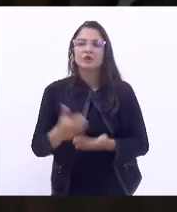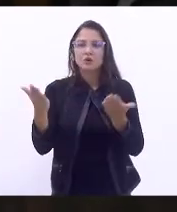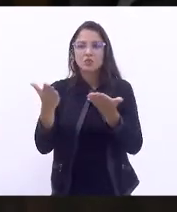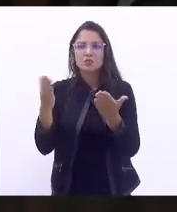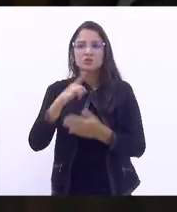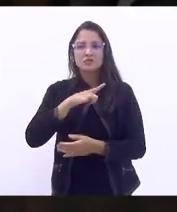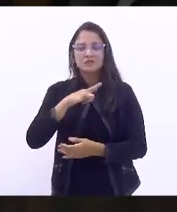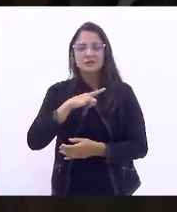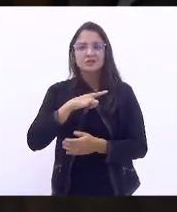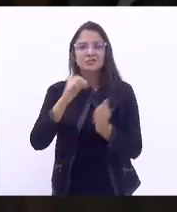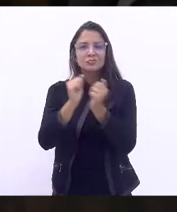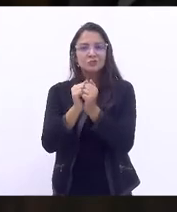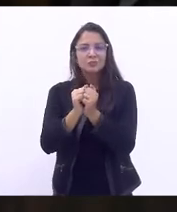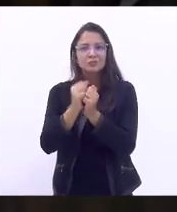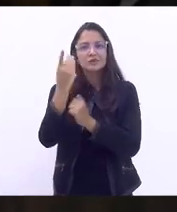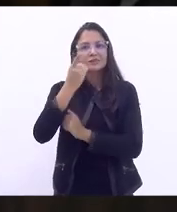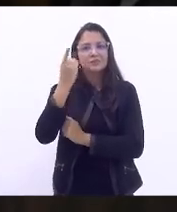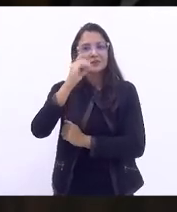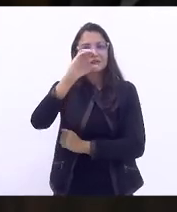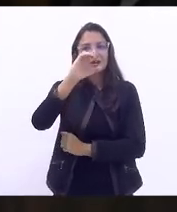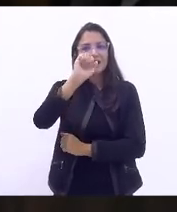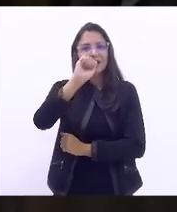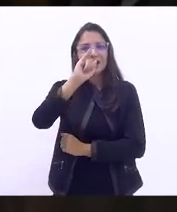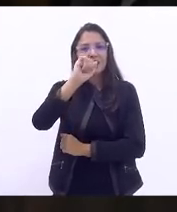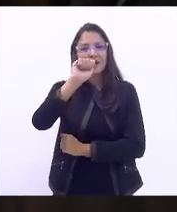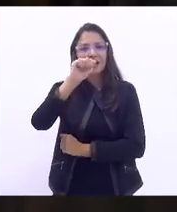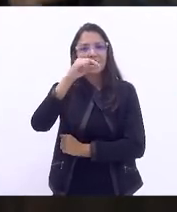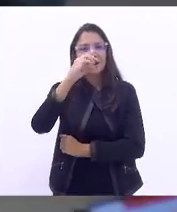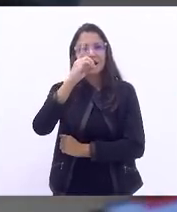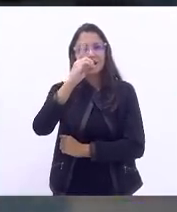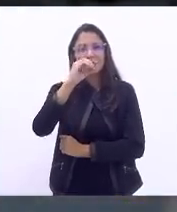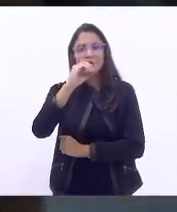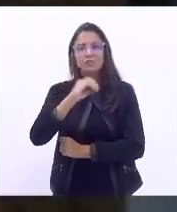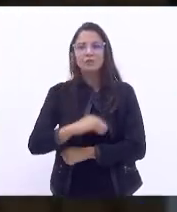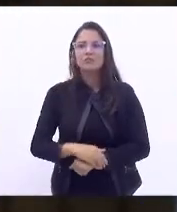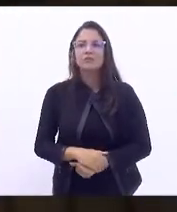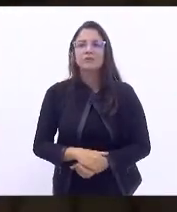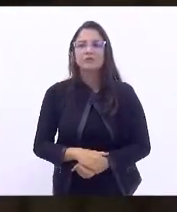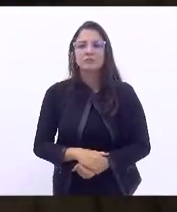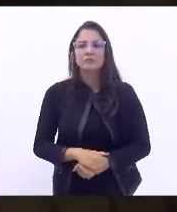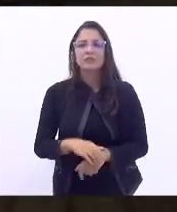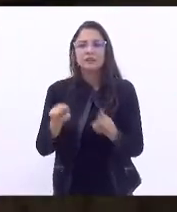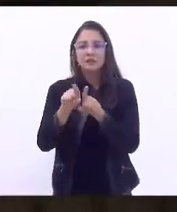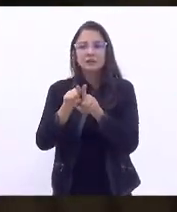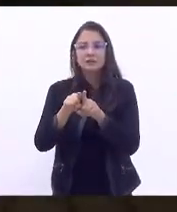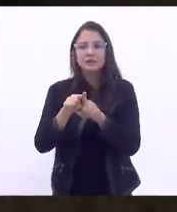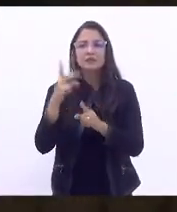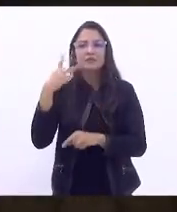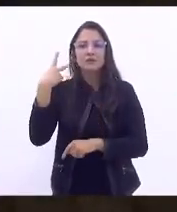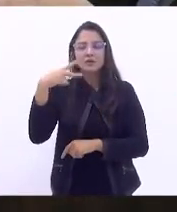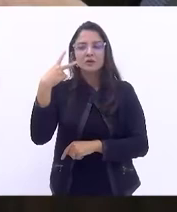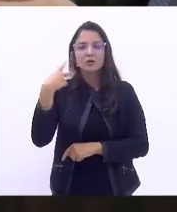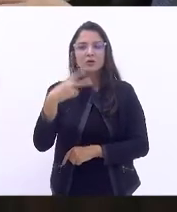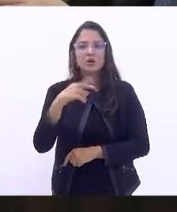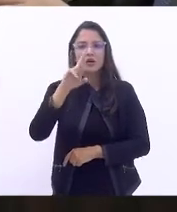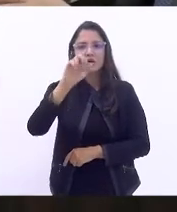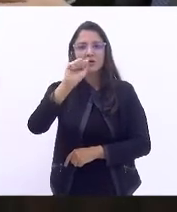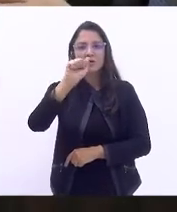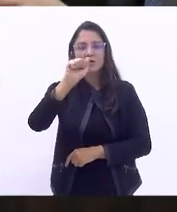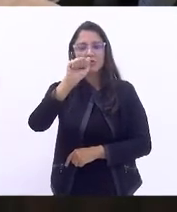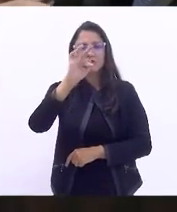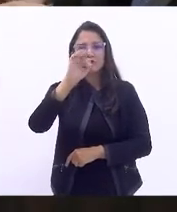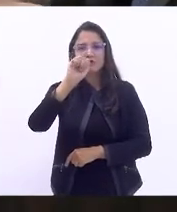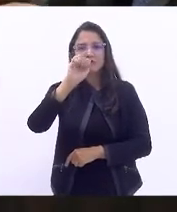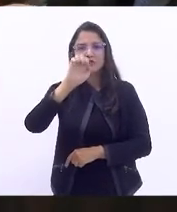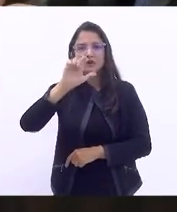Caiadinho. Seja bem-vindo, meu irmão. E o vereador Rafael Luiz de Freitas. Anuncio, em regime de urgência,